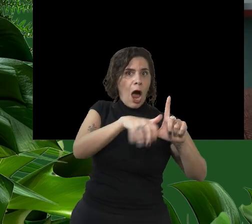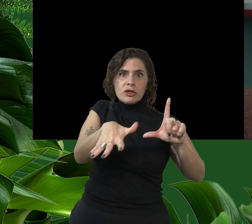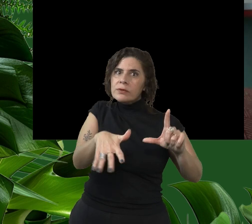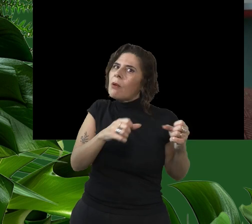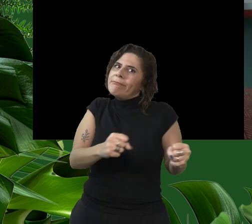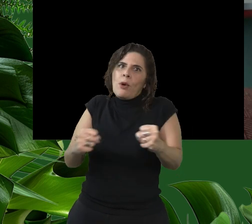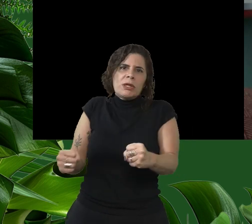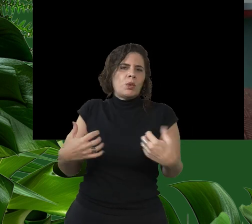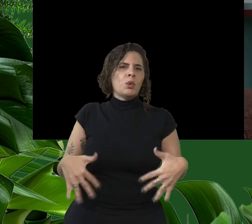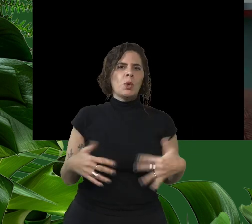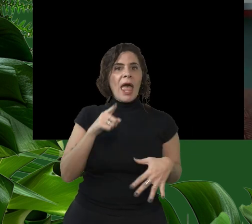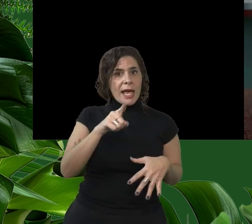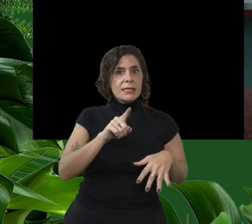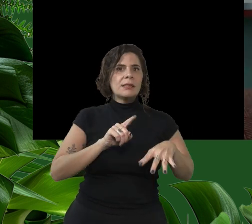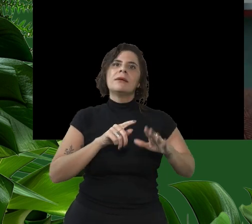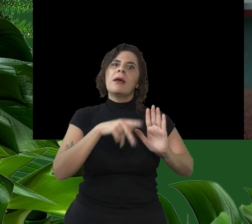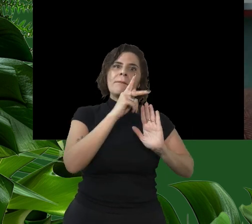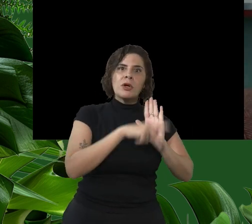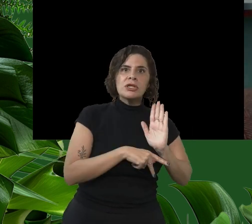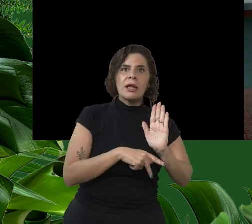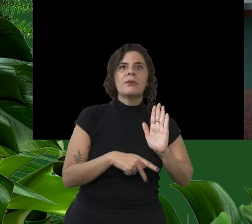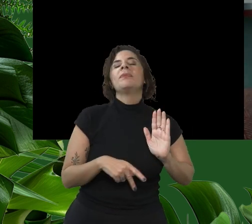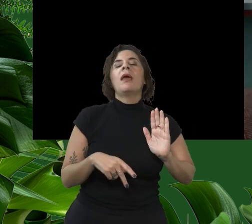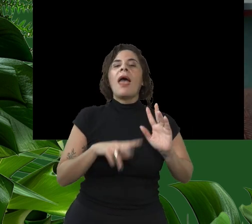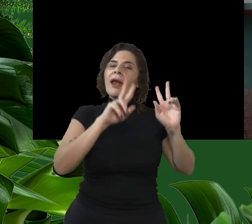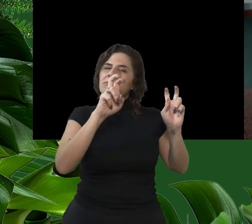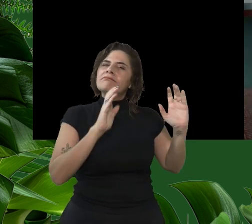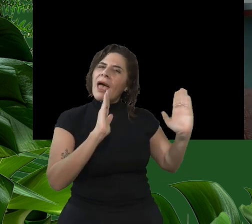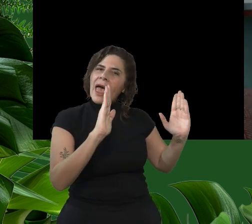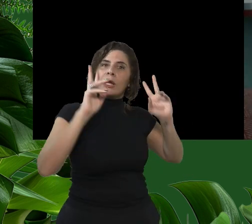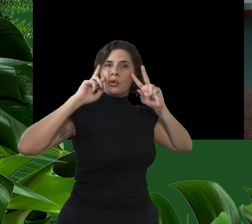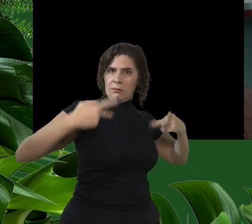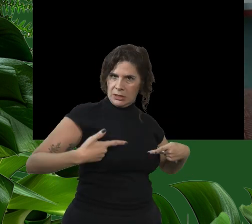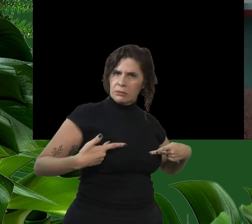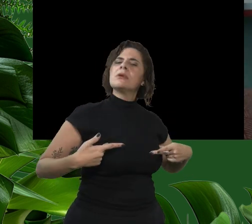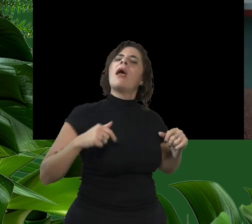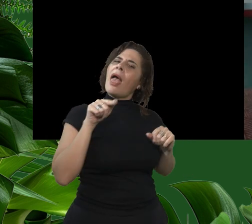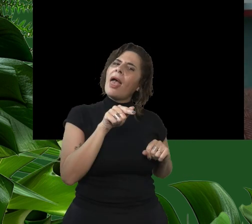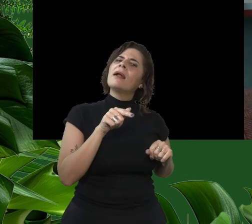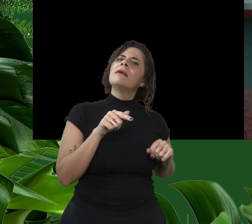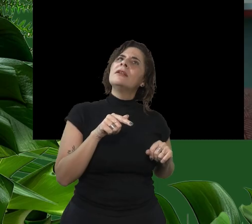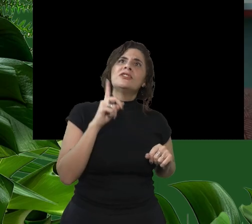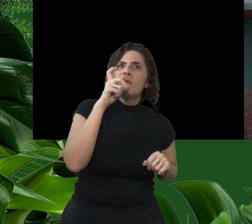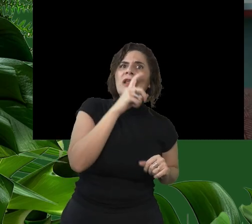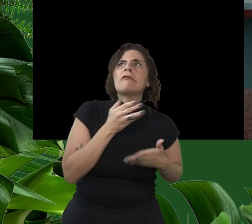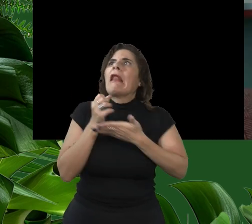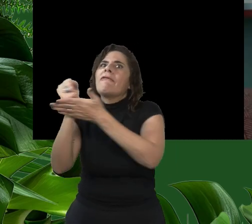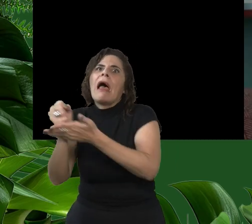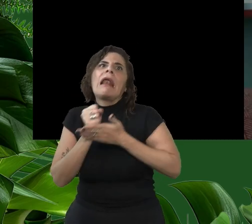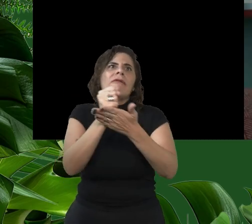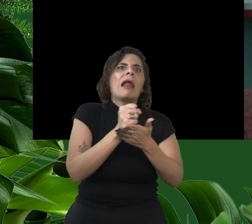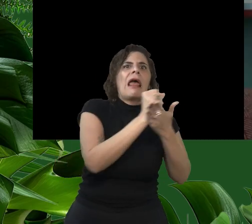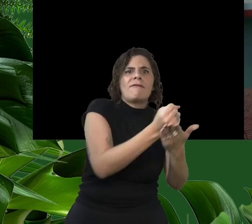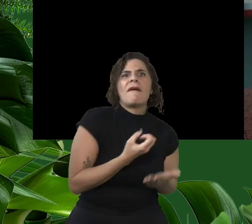em português, A Era dos Humanos, legendado em inglês, então é sempre uma dificuldade viajar, né? A gente comenta esse tipo de conteúdo, mas você vê que quando a